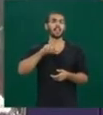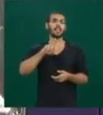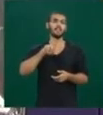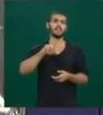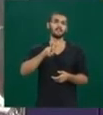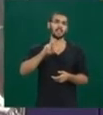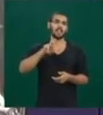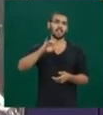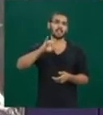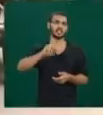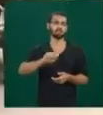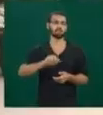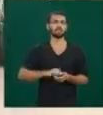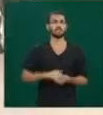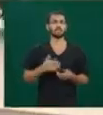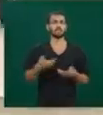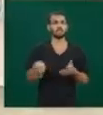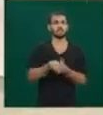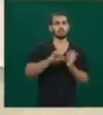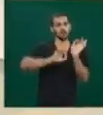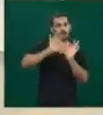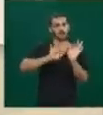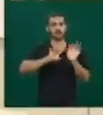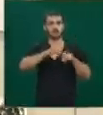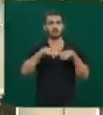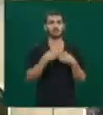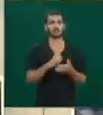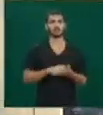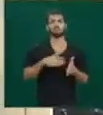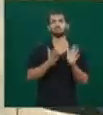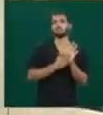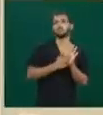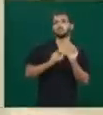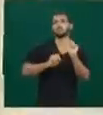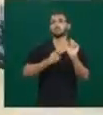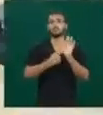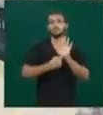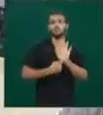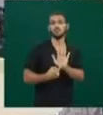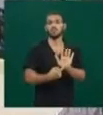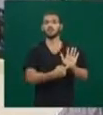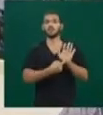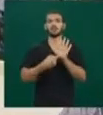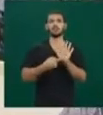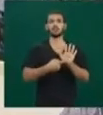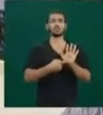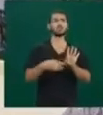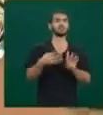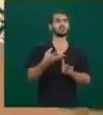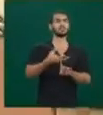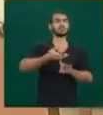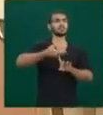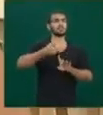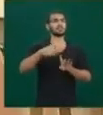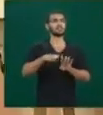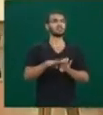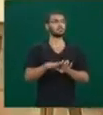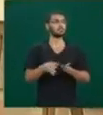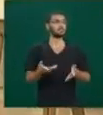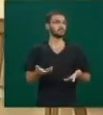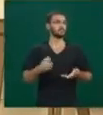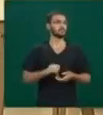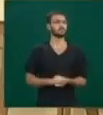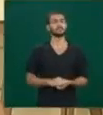idealizadora do evento. Valéria, essa é a proposta do Sarau, promover o reconhecimento, né? Além da divulgação, o reconhecimento desses trabalhos